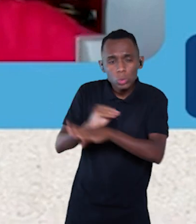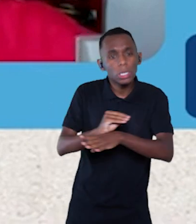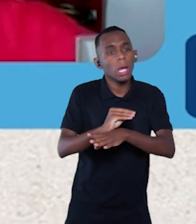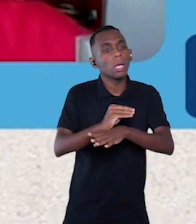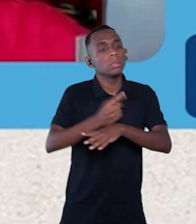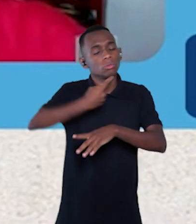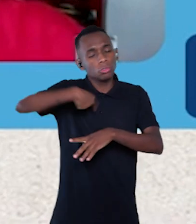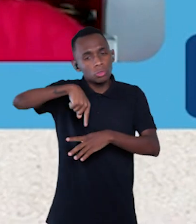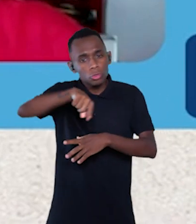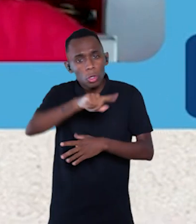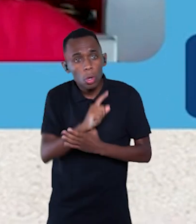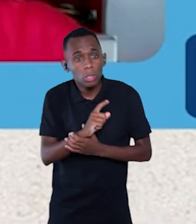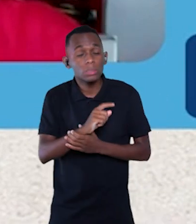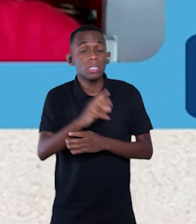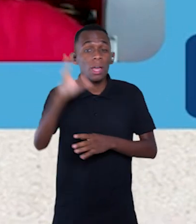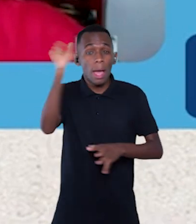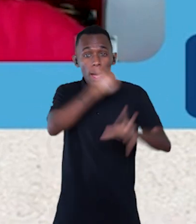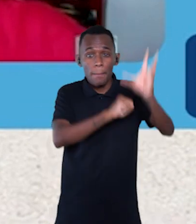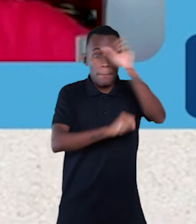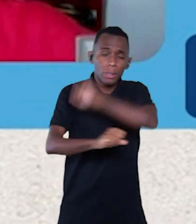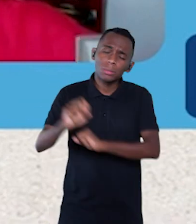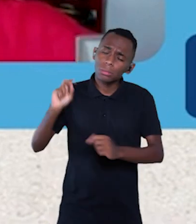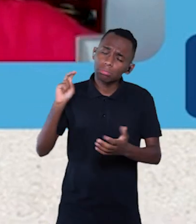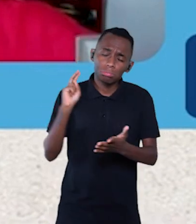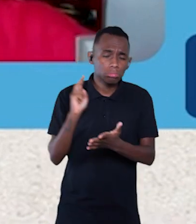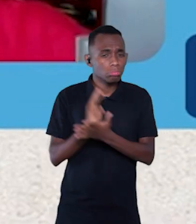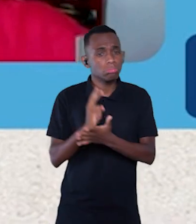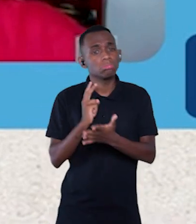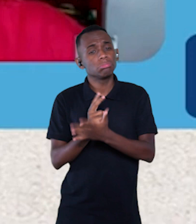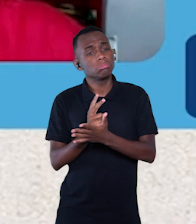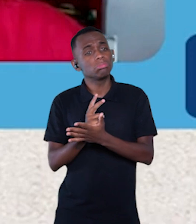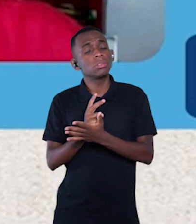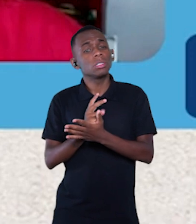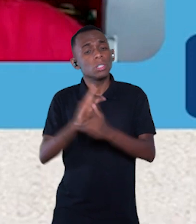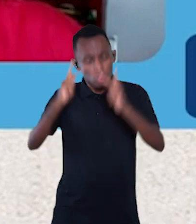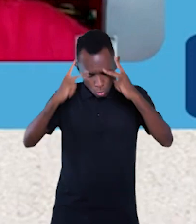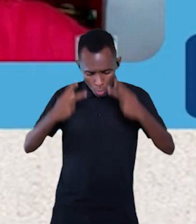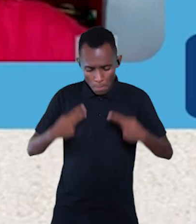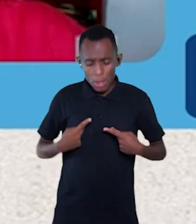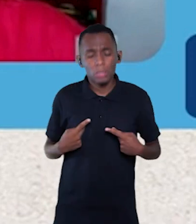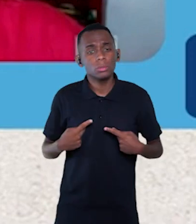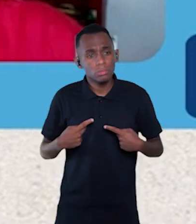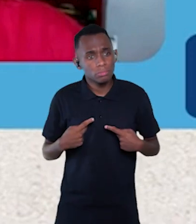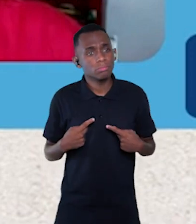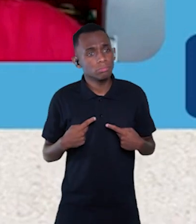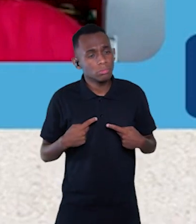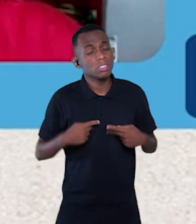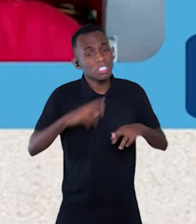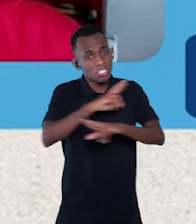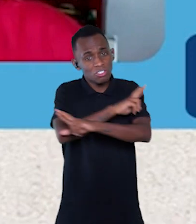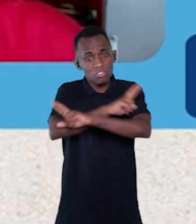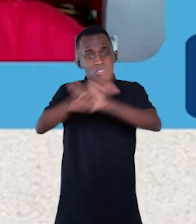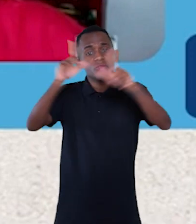outro, né? Cuidar de nós e que a gente aprenda mesmo, sabe? Assim, ser um ser humano